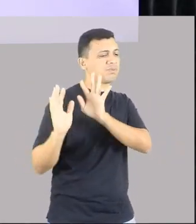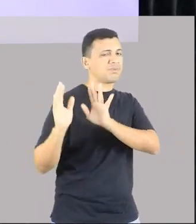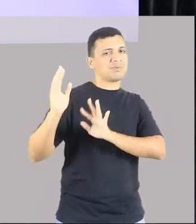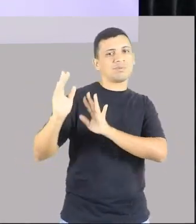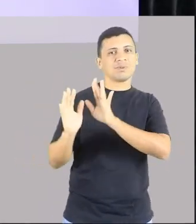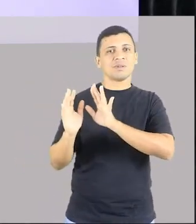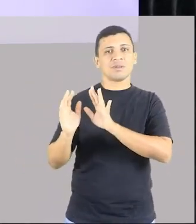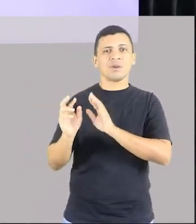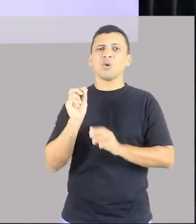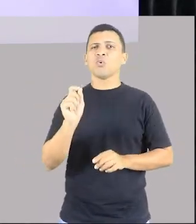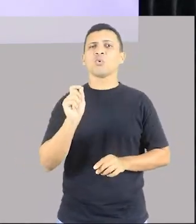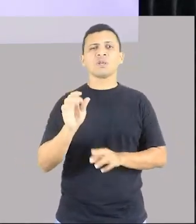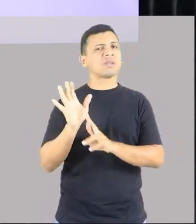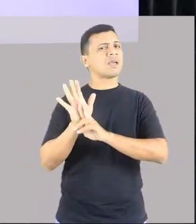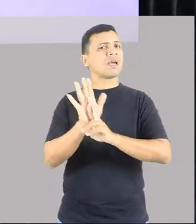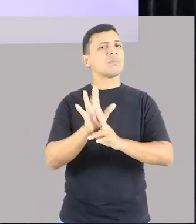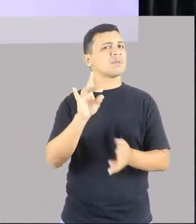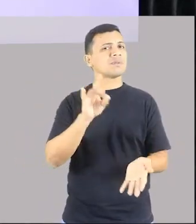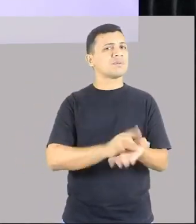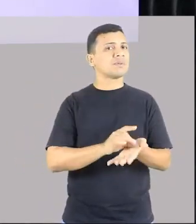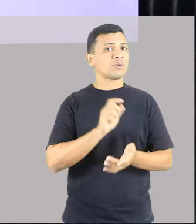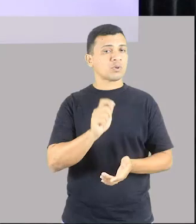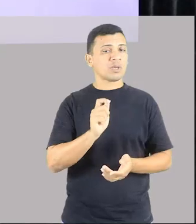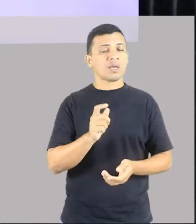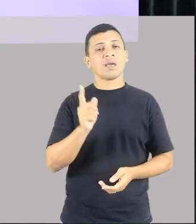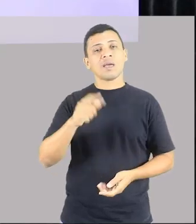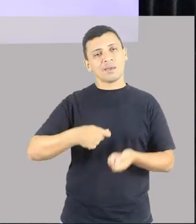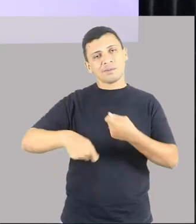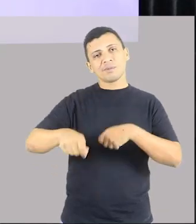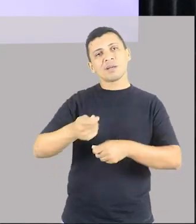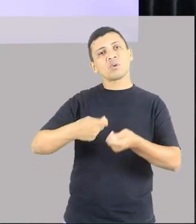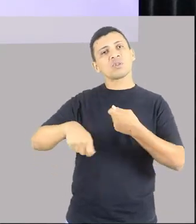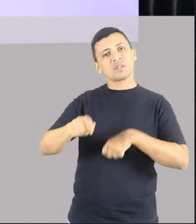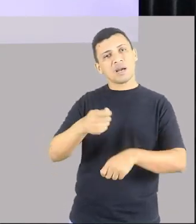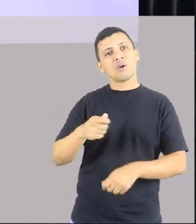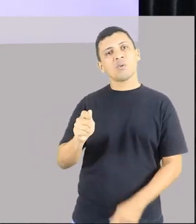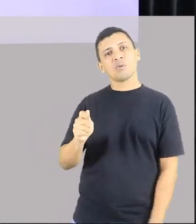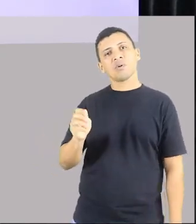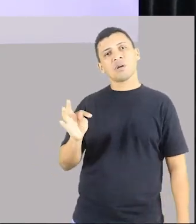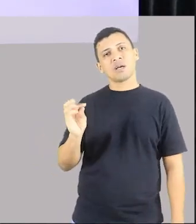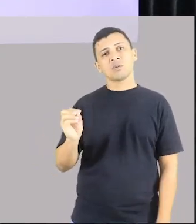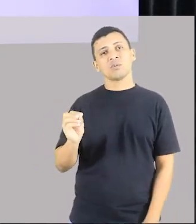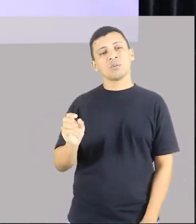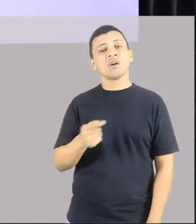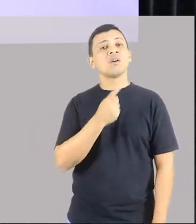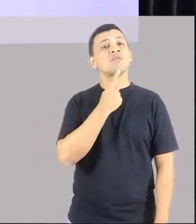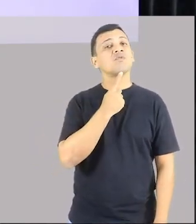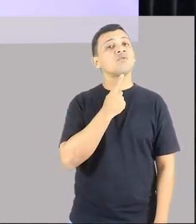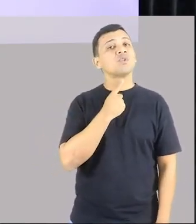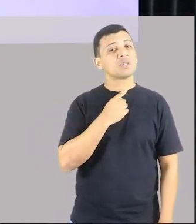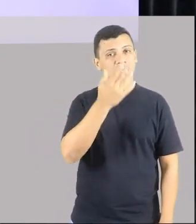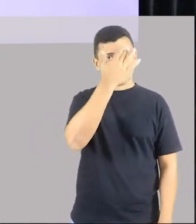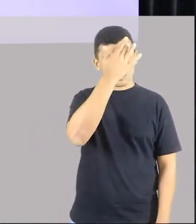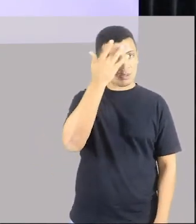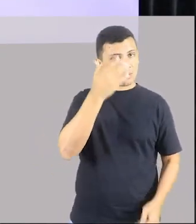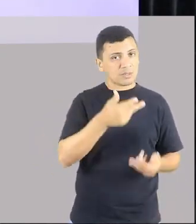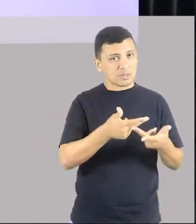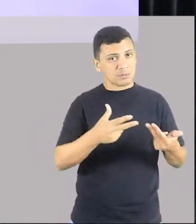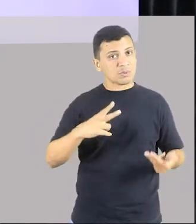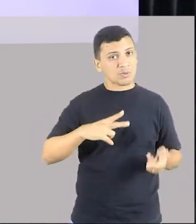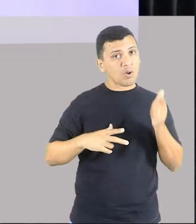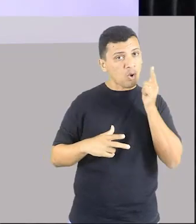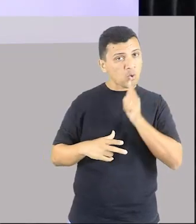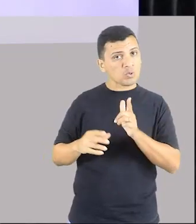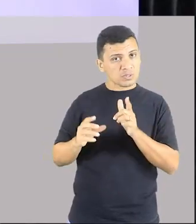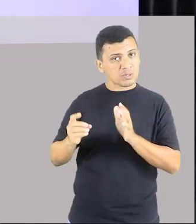que isso representa na prática? Um ato negocial, uma espécie de ato negocial. Eu tenho a vontade das pessoas em ter uma autorização e